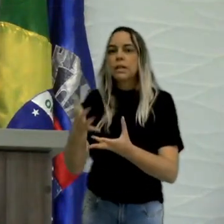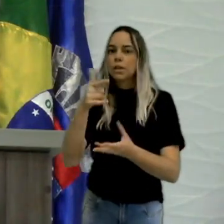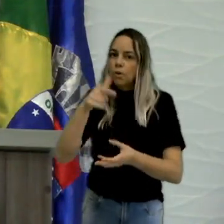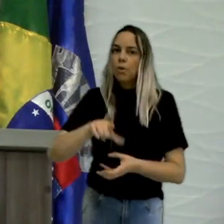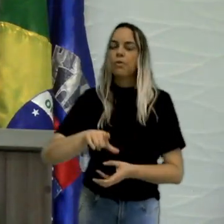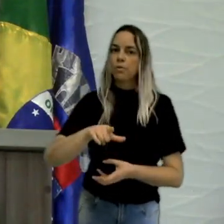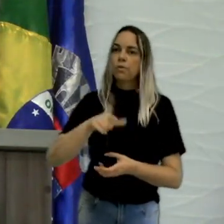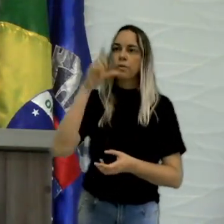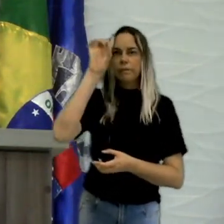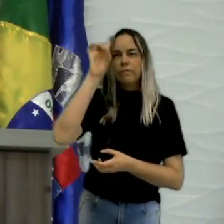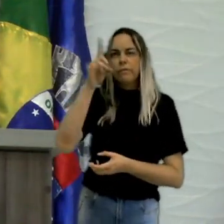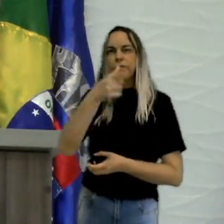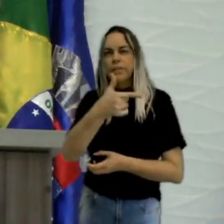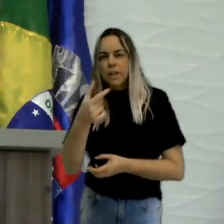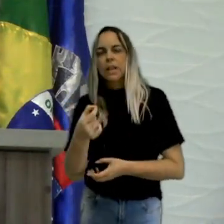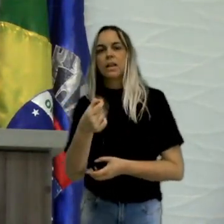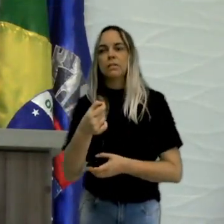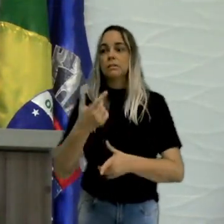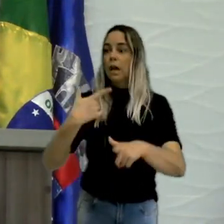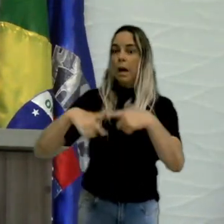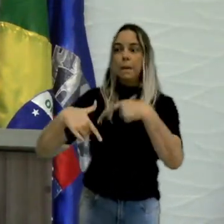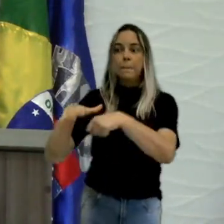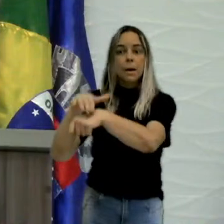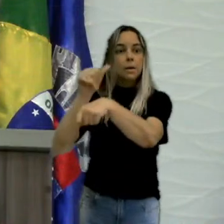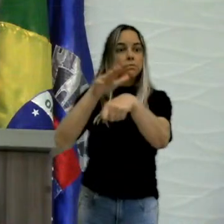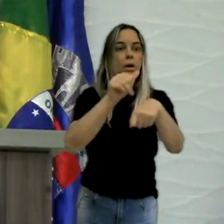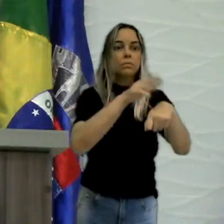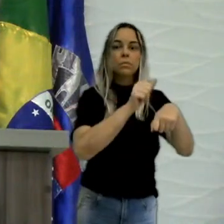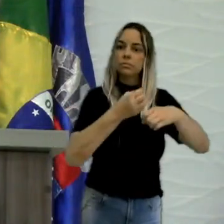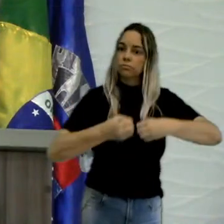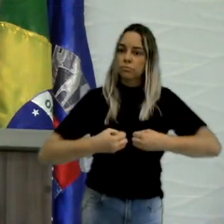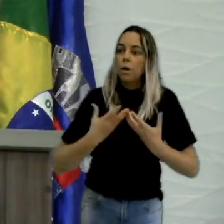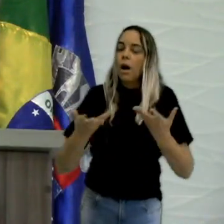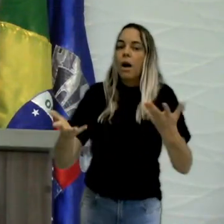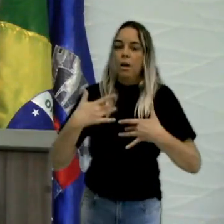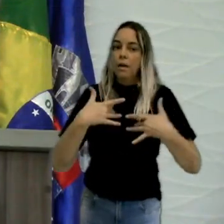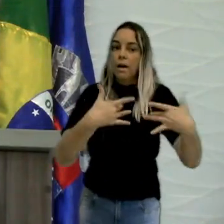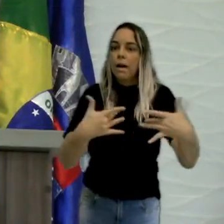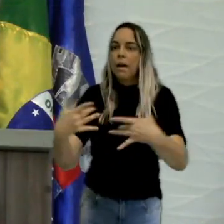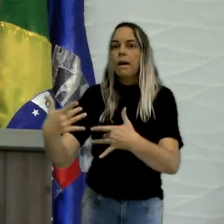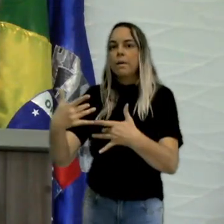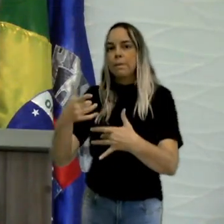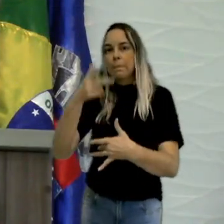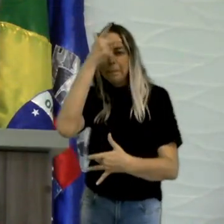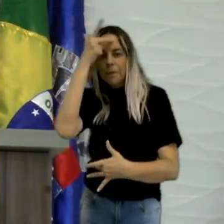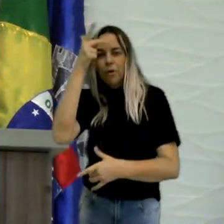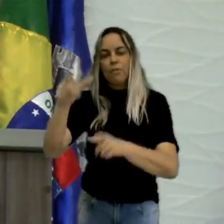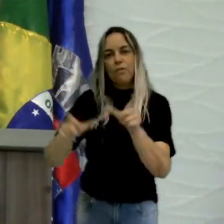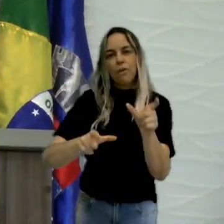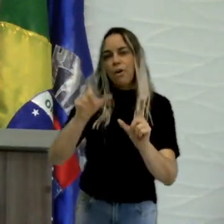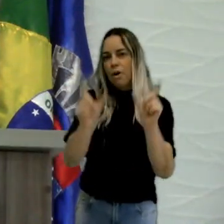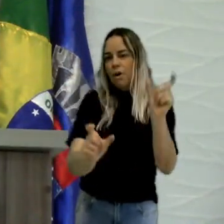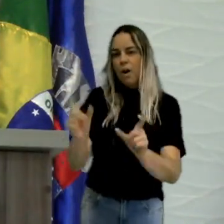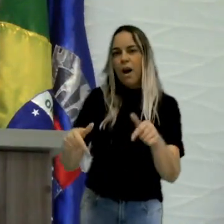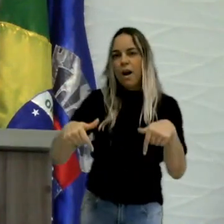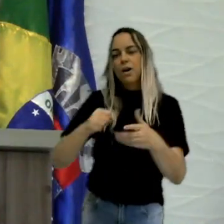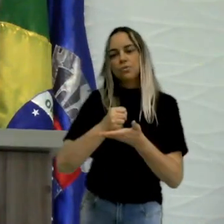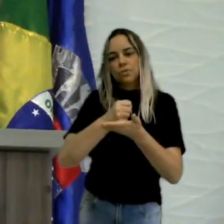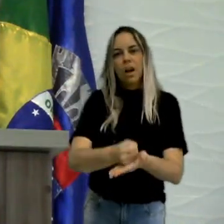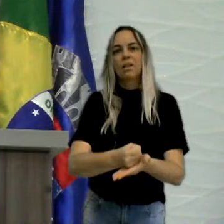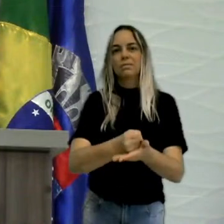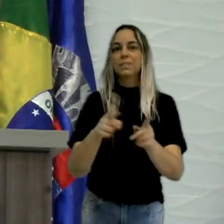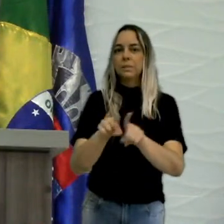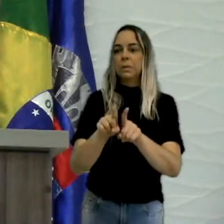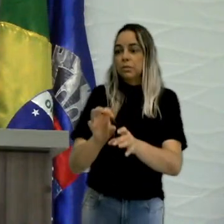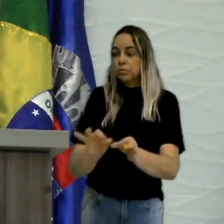dias para que se possa colocar mais trabalhadores à disposição do município de São Bento para conter esse estouramento, deu esse